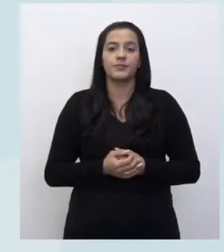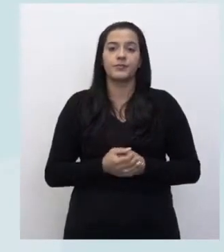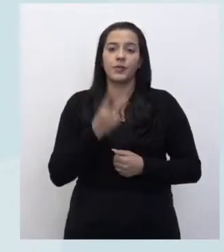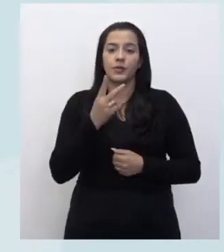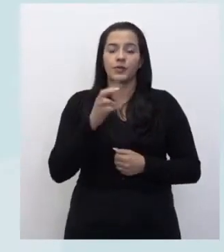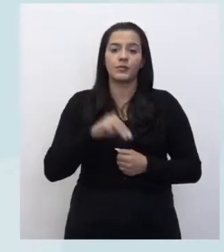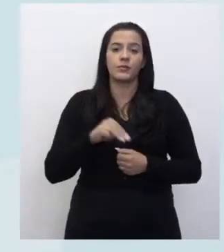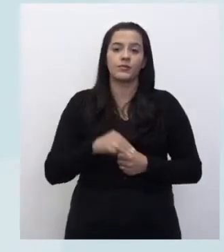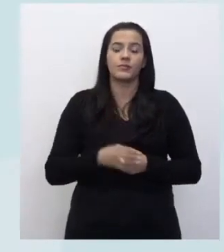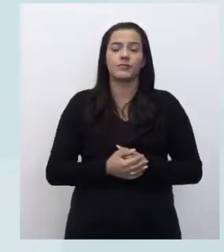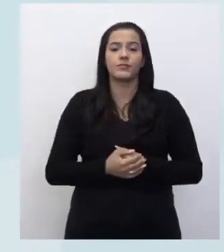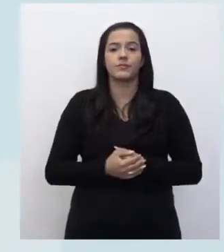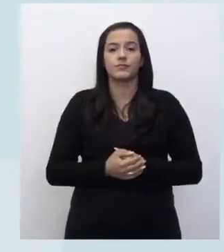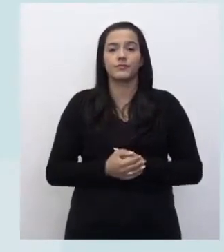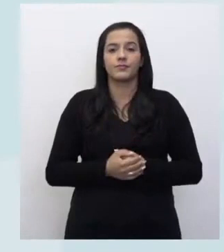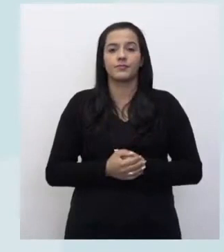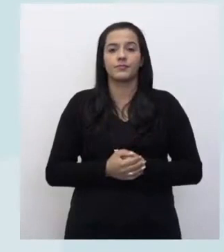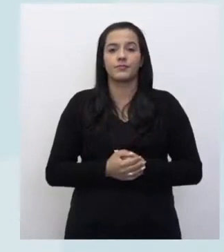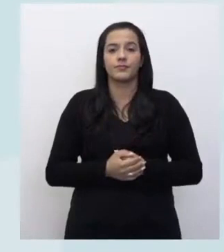se divirtam lá, go!